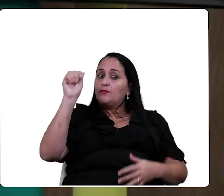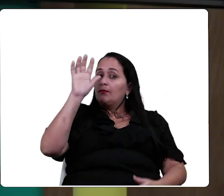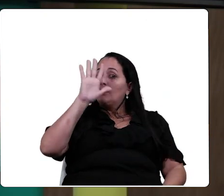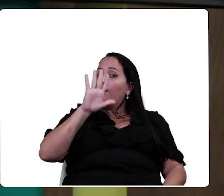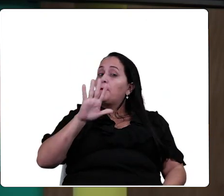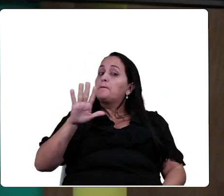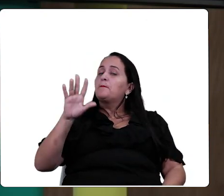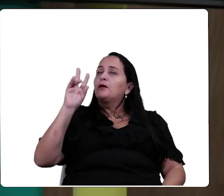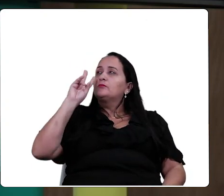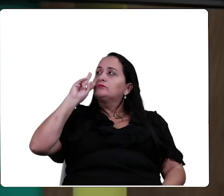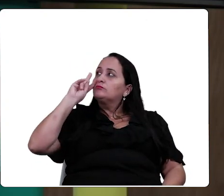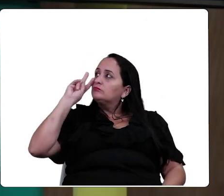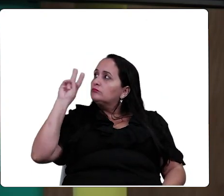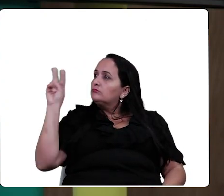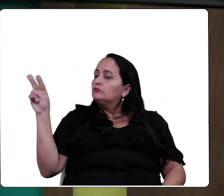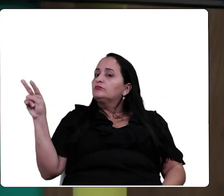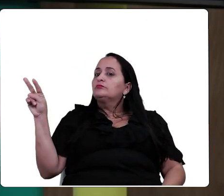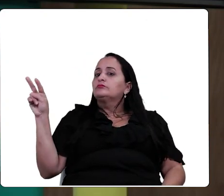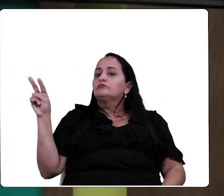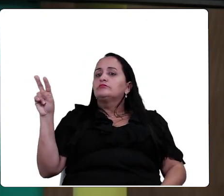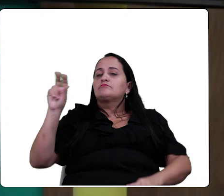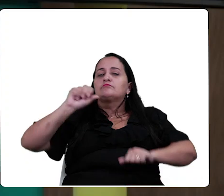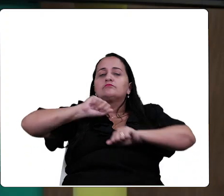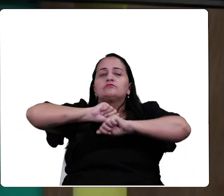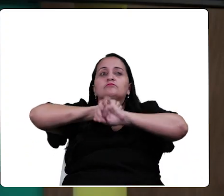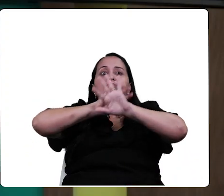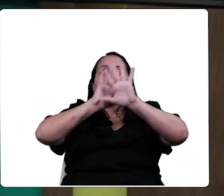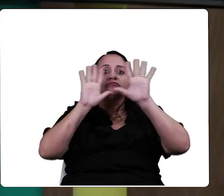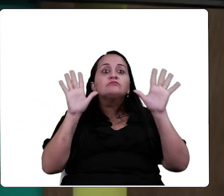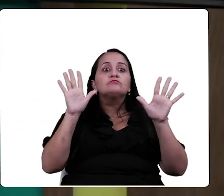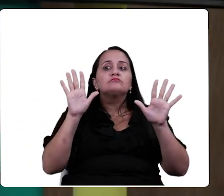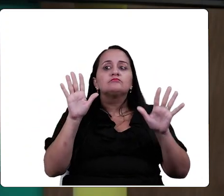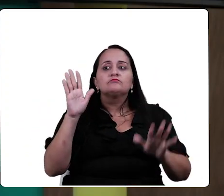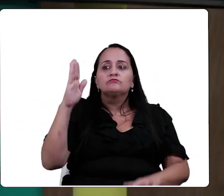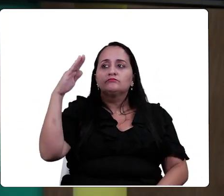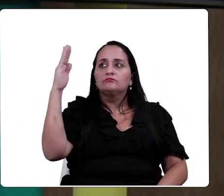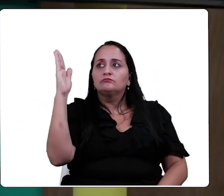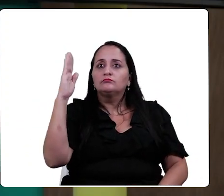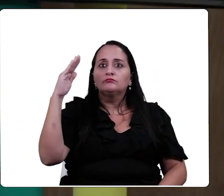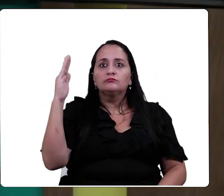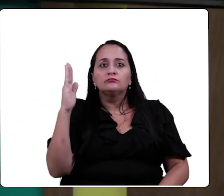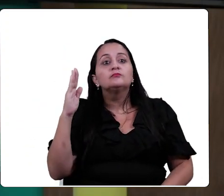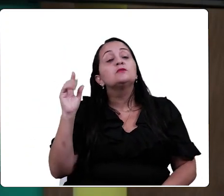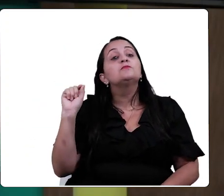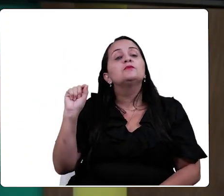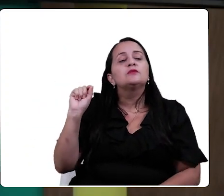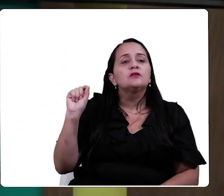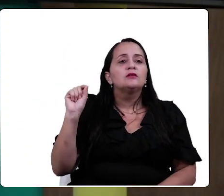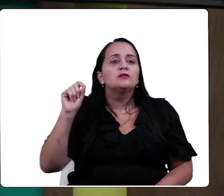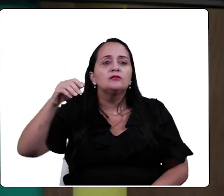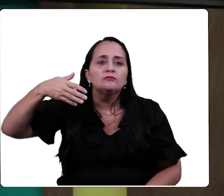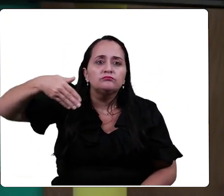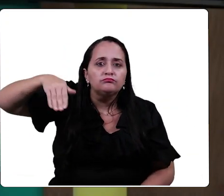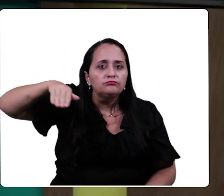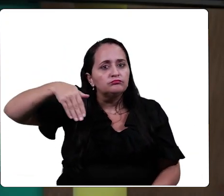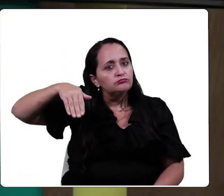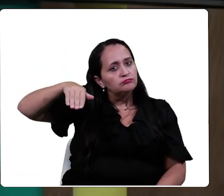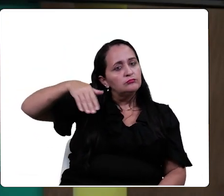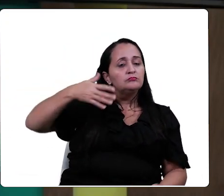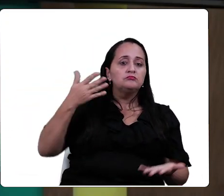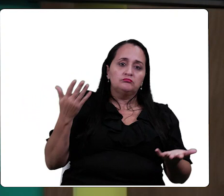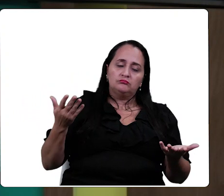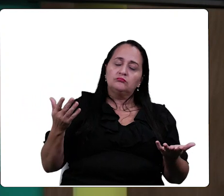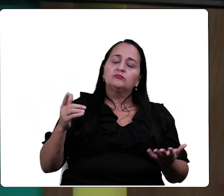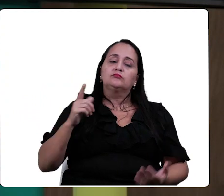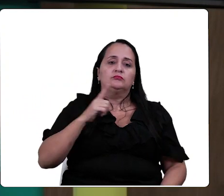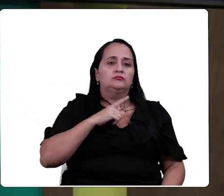não verbal à imagem? Lembra que está bem em destaque aquela bolsa de sangue? Não é? Então, nós temos